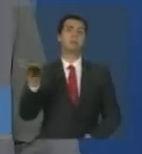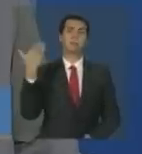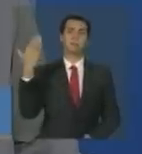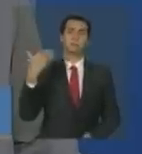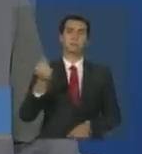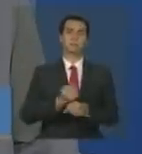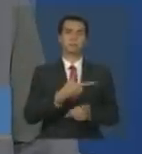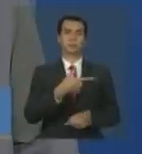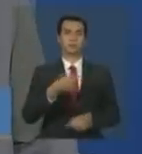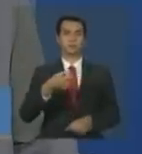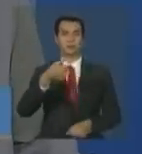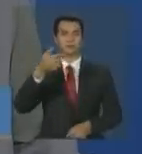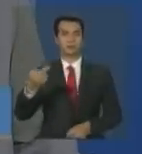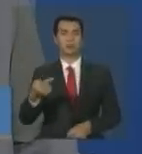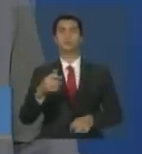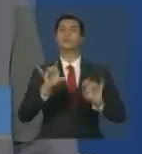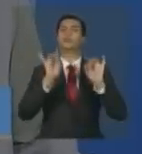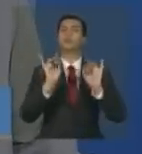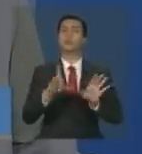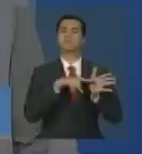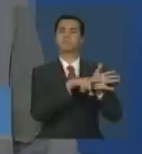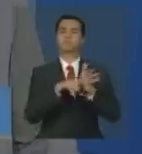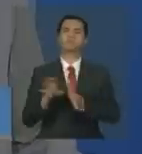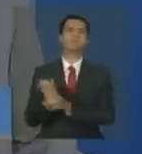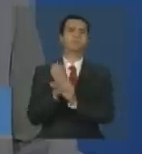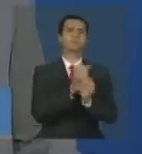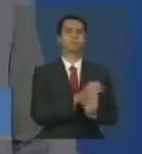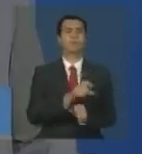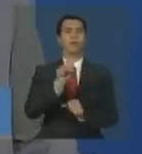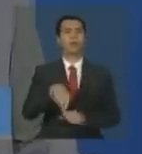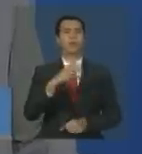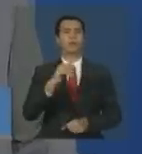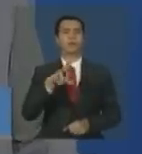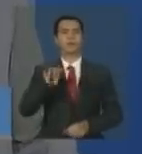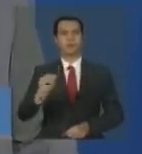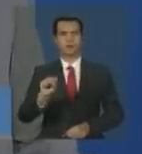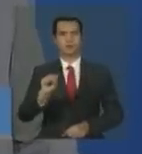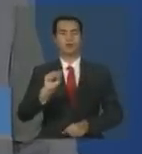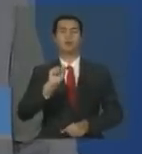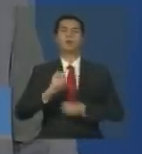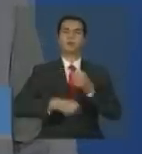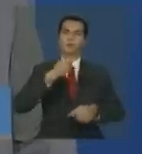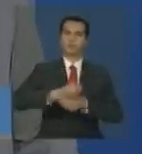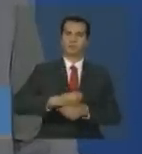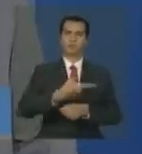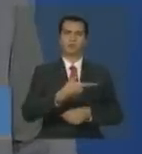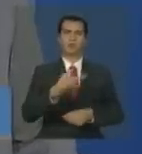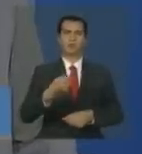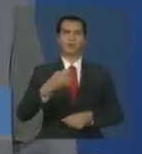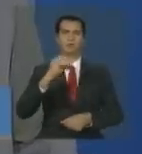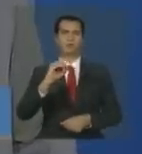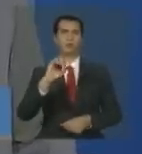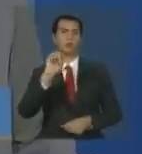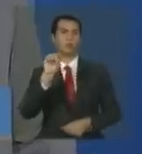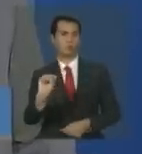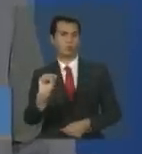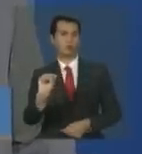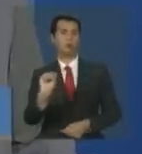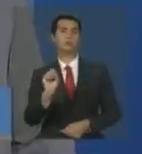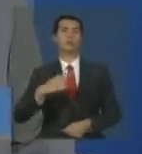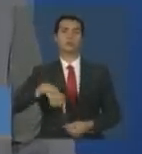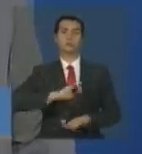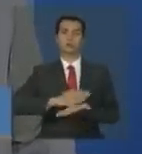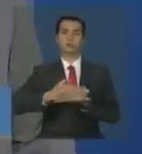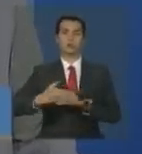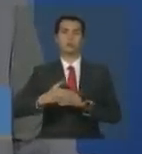dos centros de referência de assistência social, que são os nossos CRAs. E depois, em 2008, nós fomos, passamos já a fazer o censo do